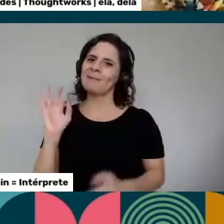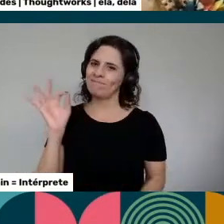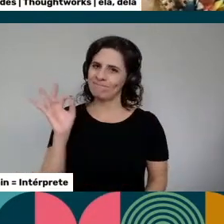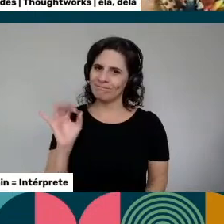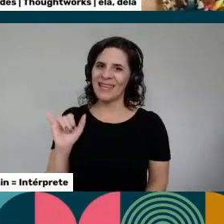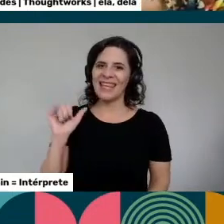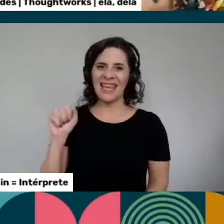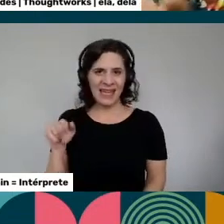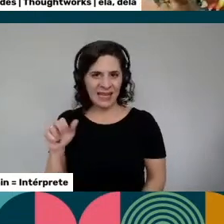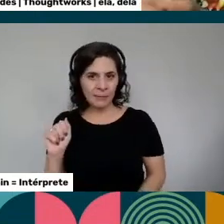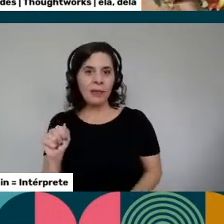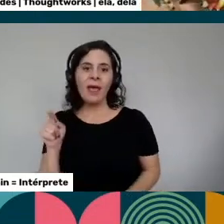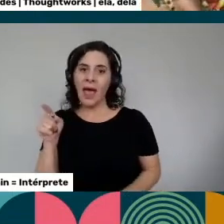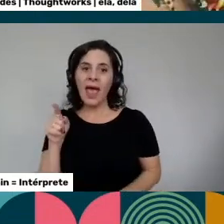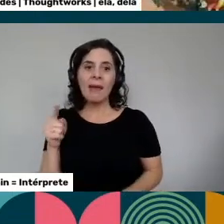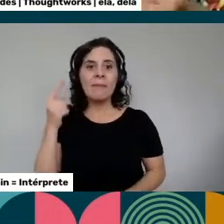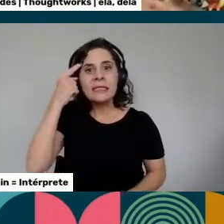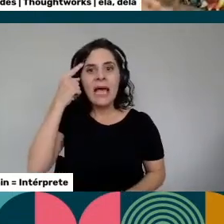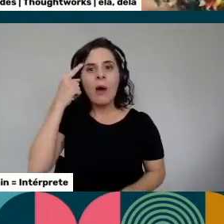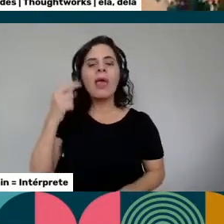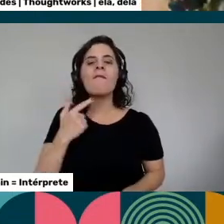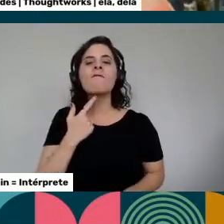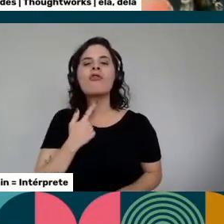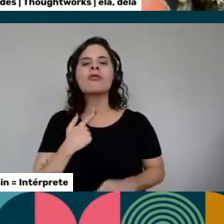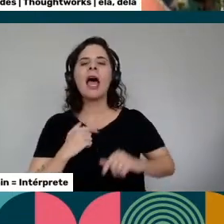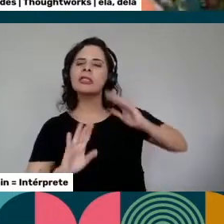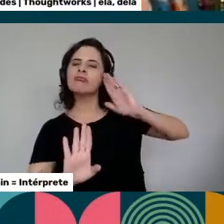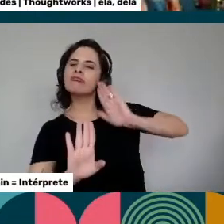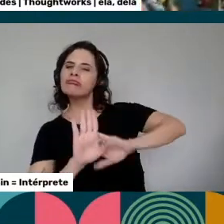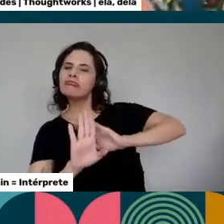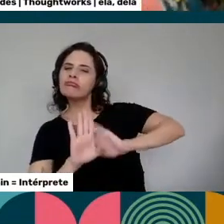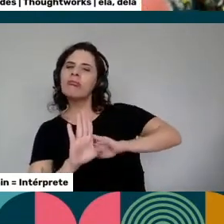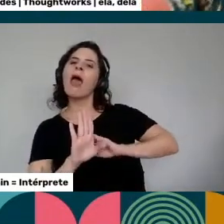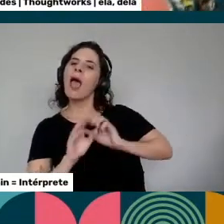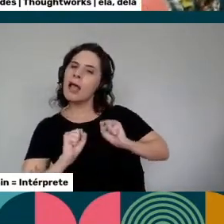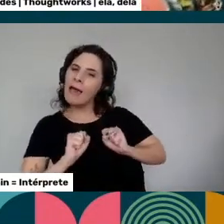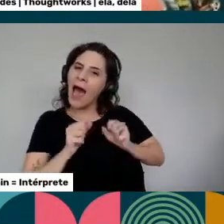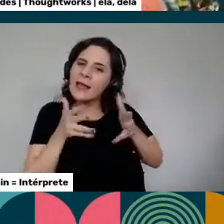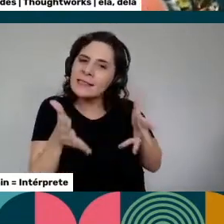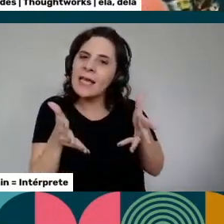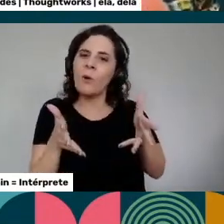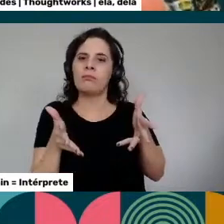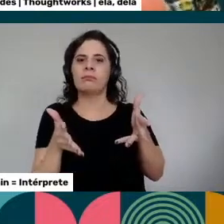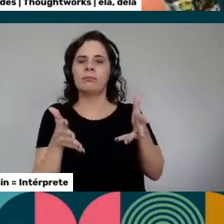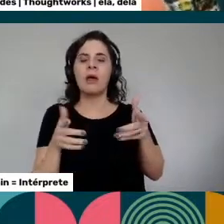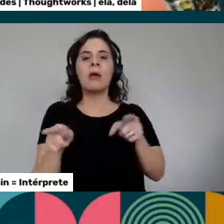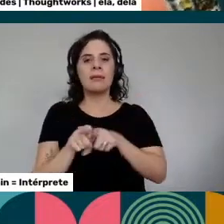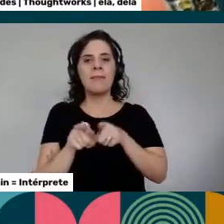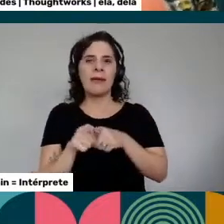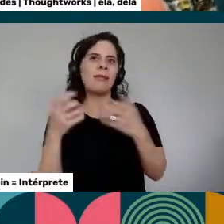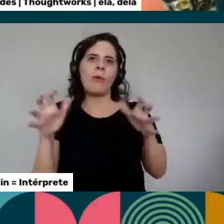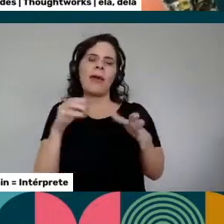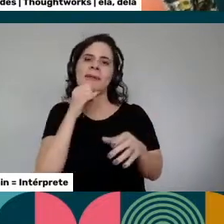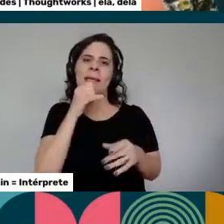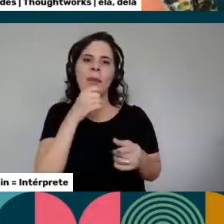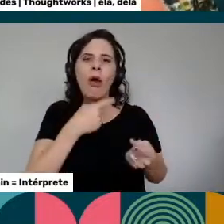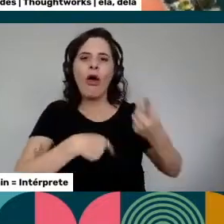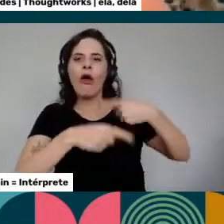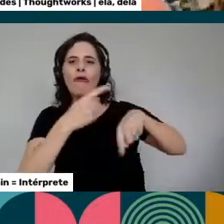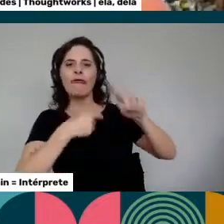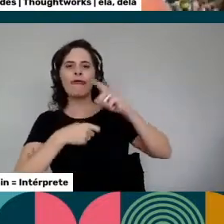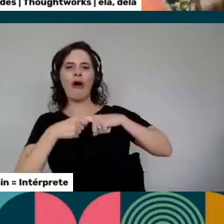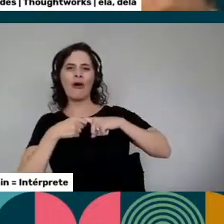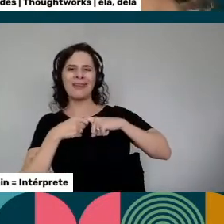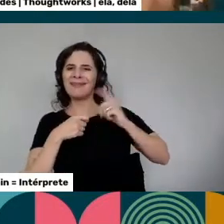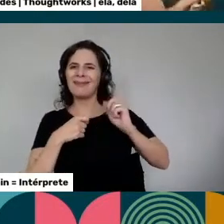é o caminho, e essa movimentação para que a gente também não retroceda, porque eu acho que, até escrevi um texto sobre